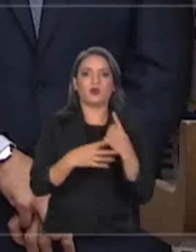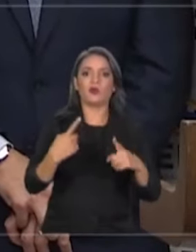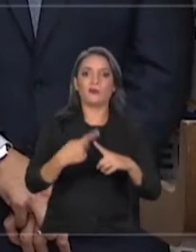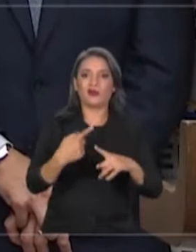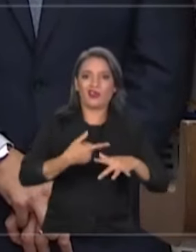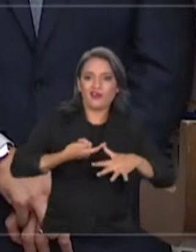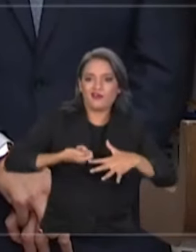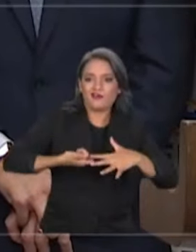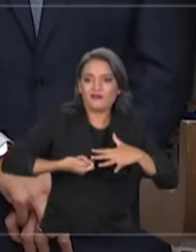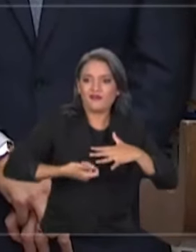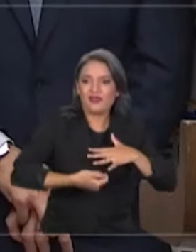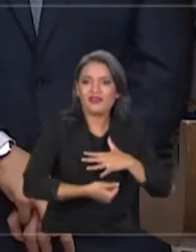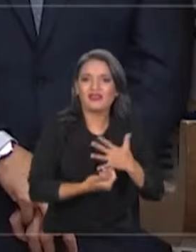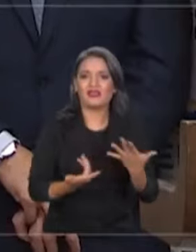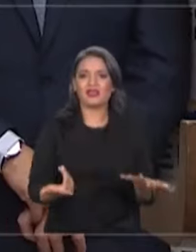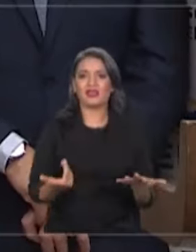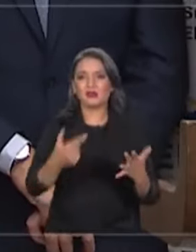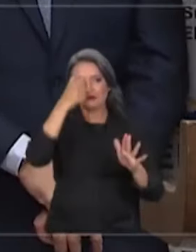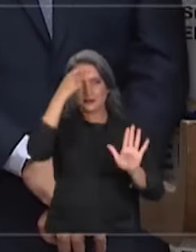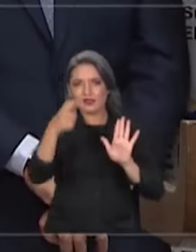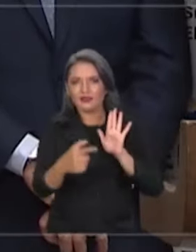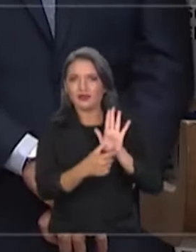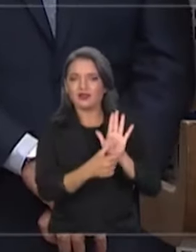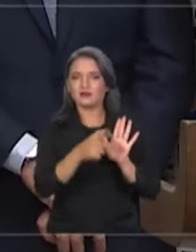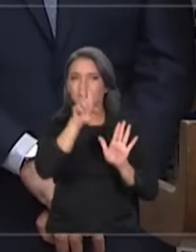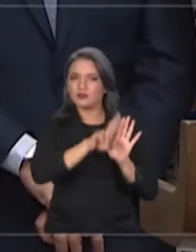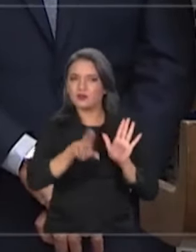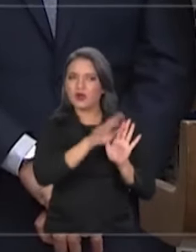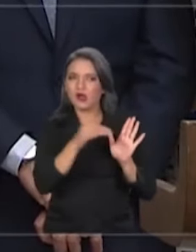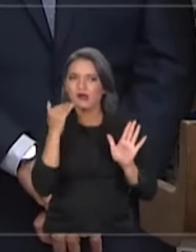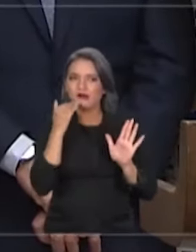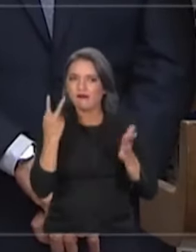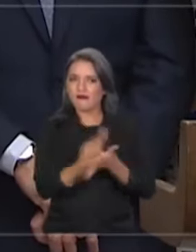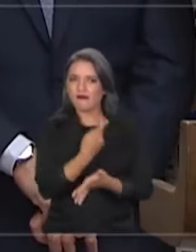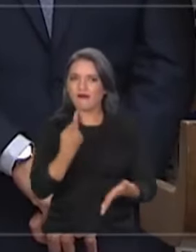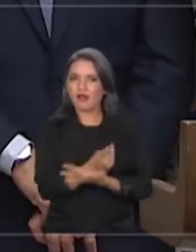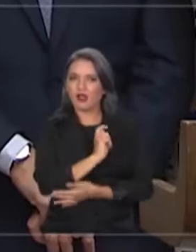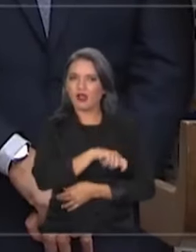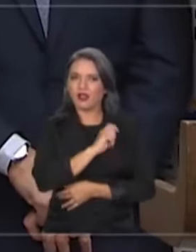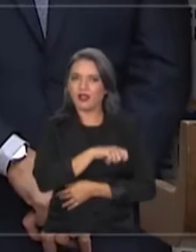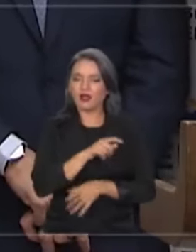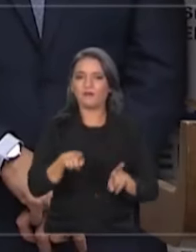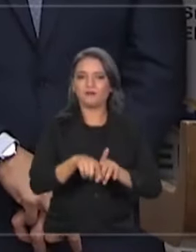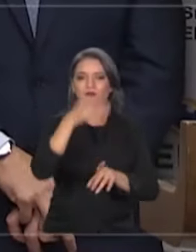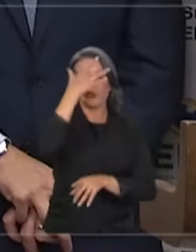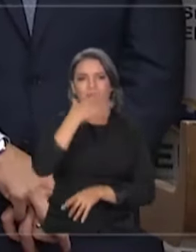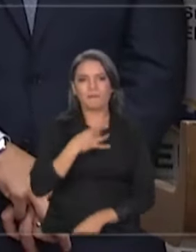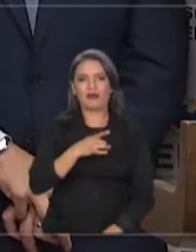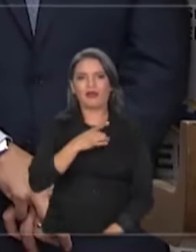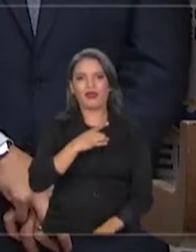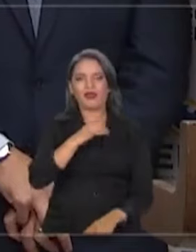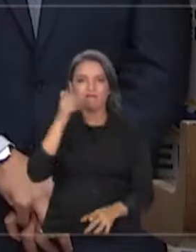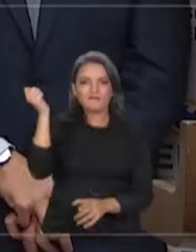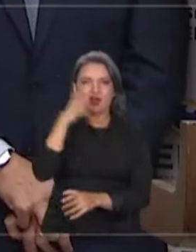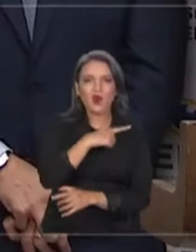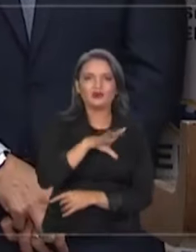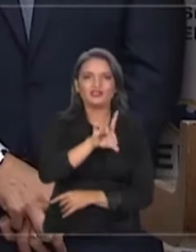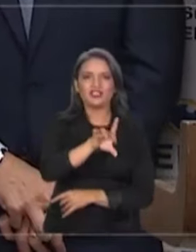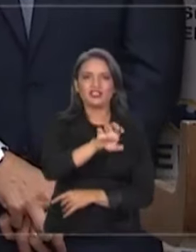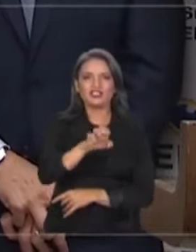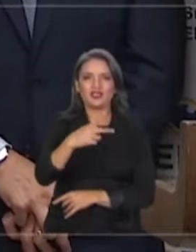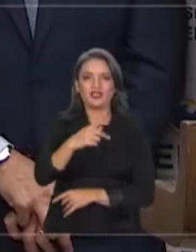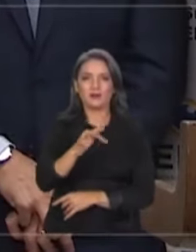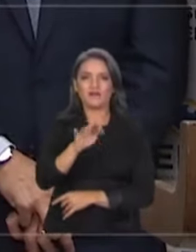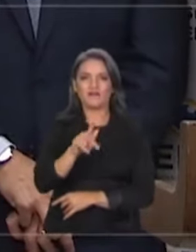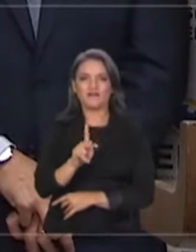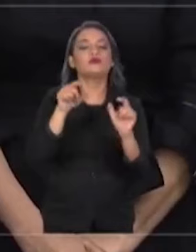principalmente o mau uso da inteligência artificial, as fake news e as deepfakes possam ser